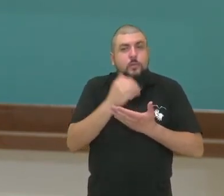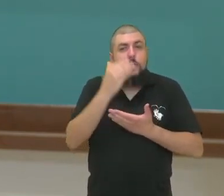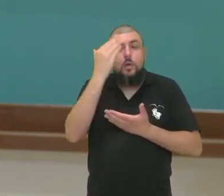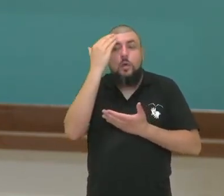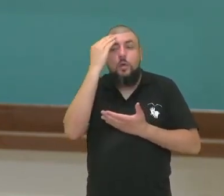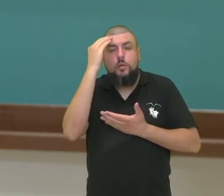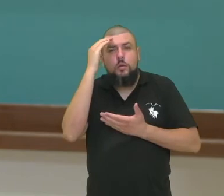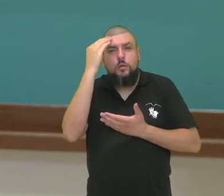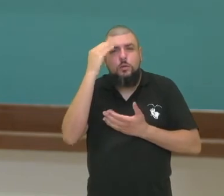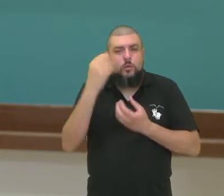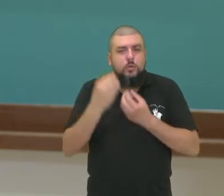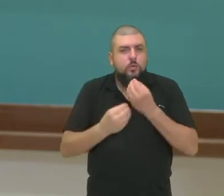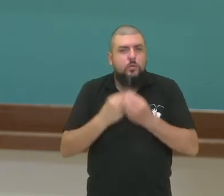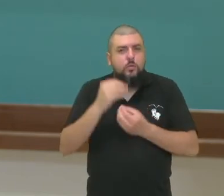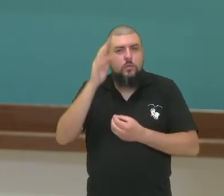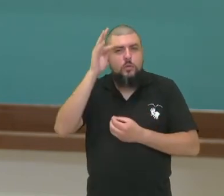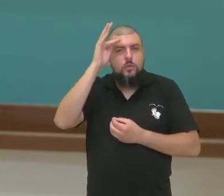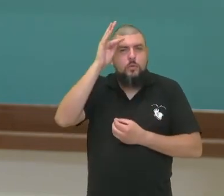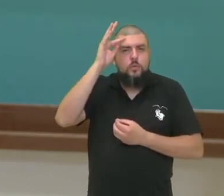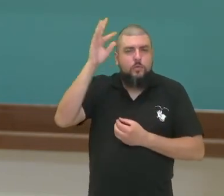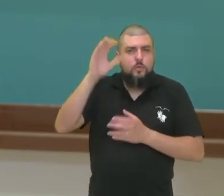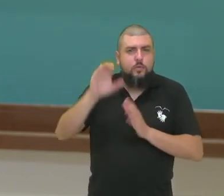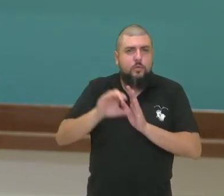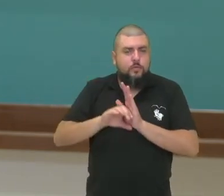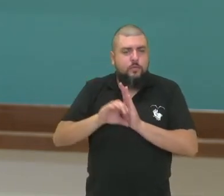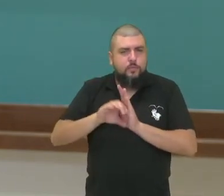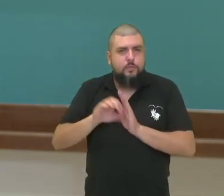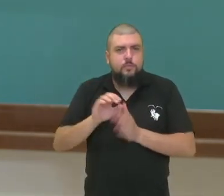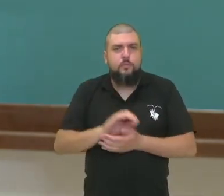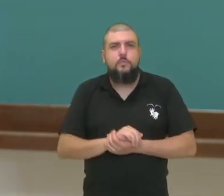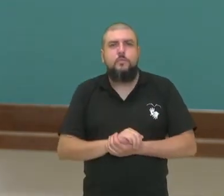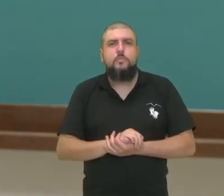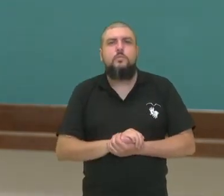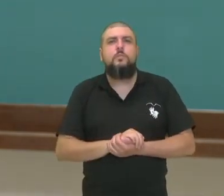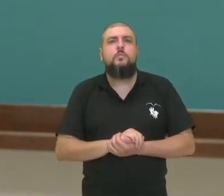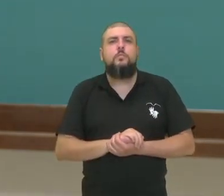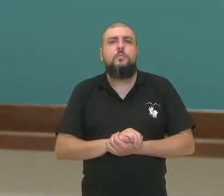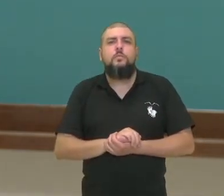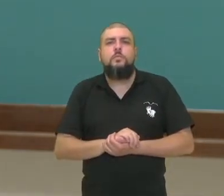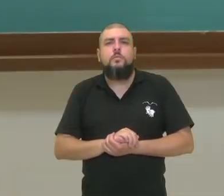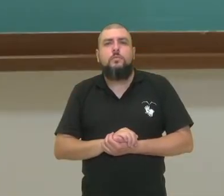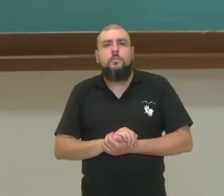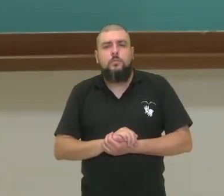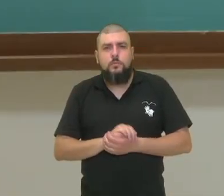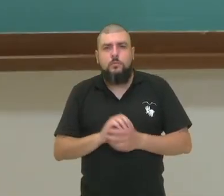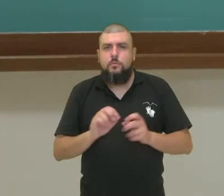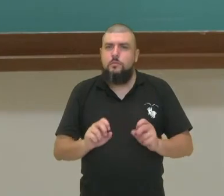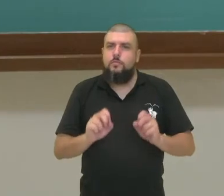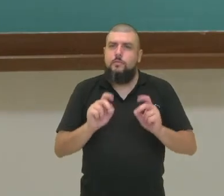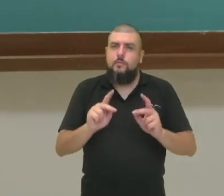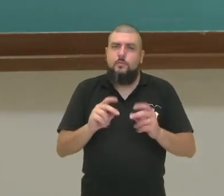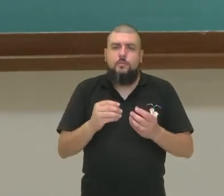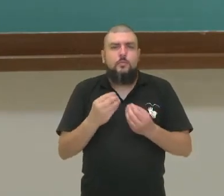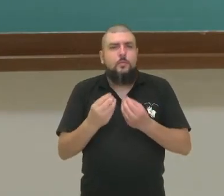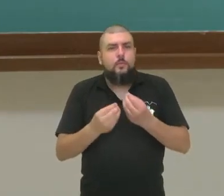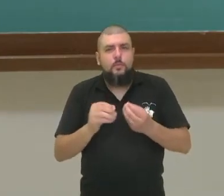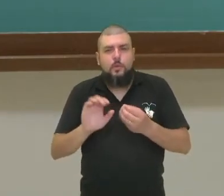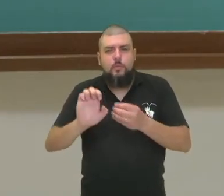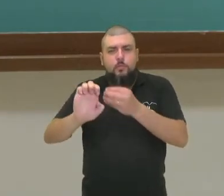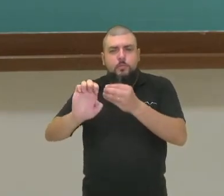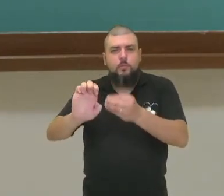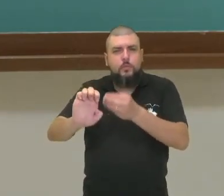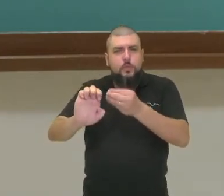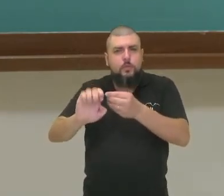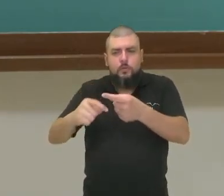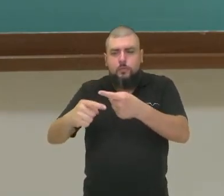a história da filosofia, os conceitos filosóficos. Vamos agora pensar as origens das ideias empiristas.